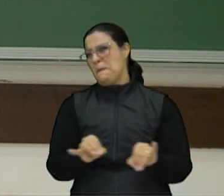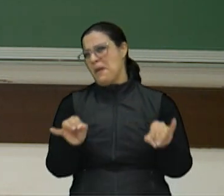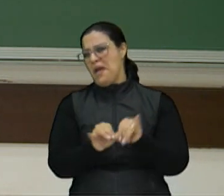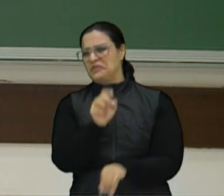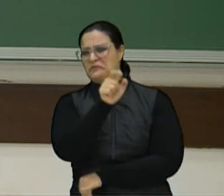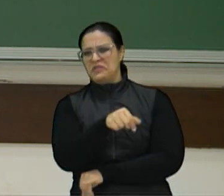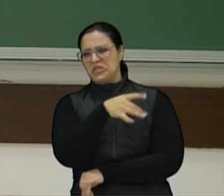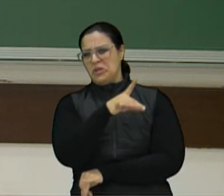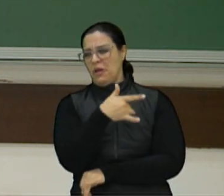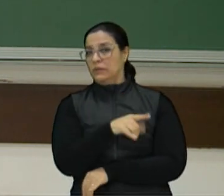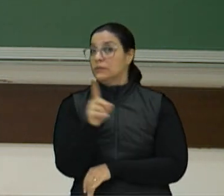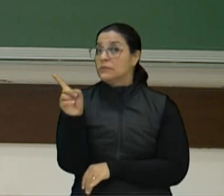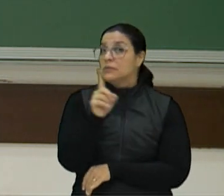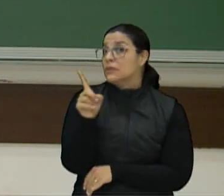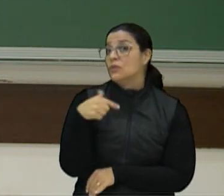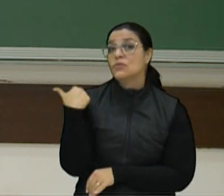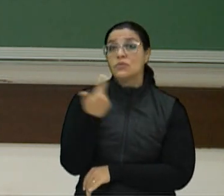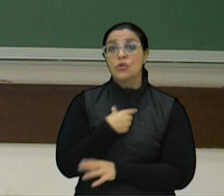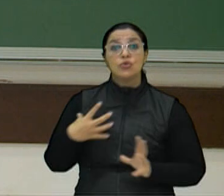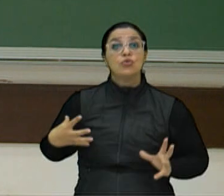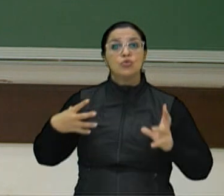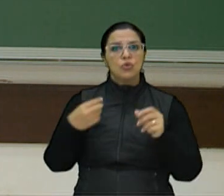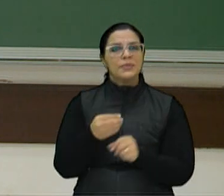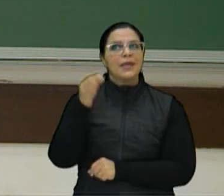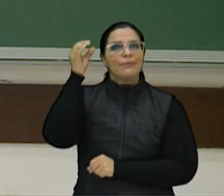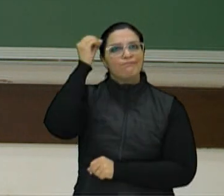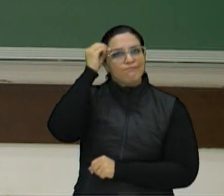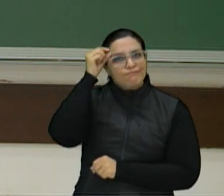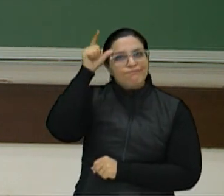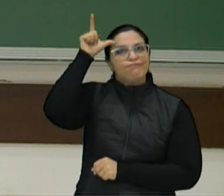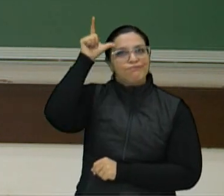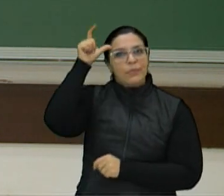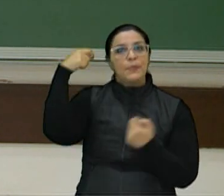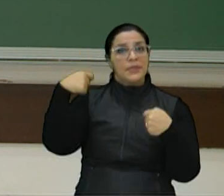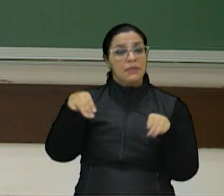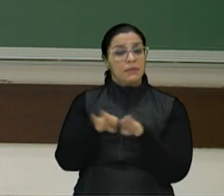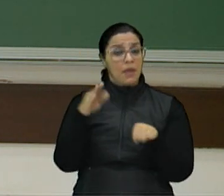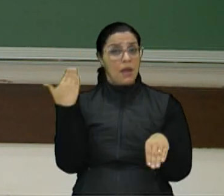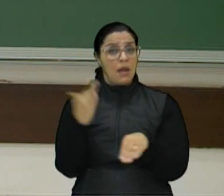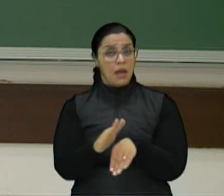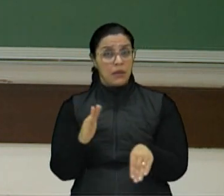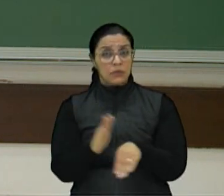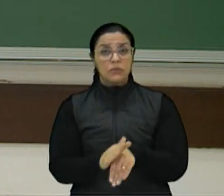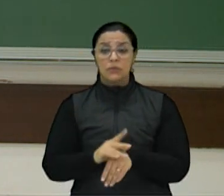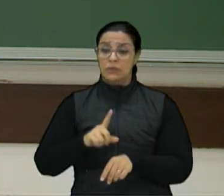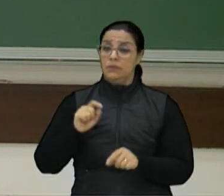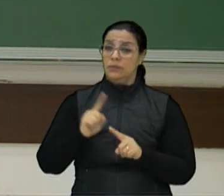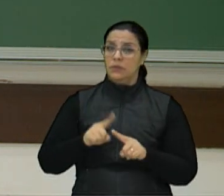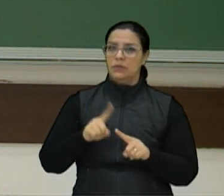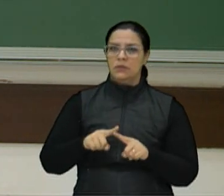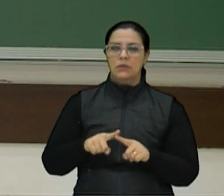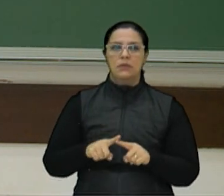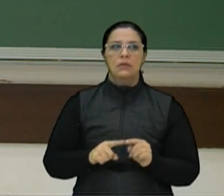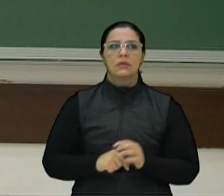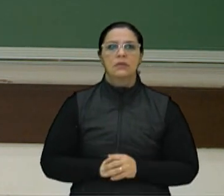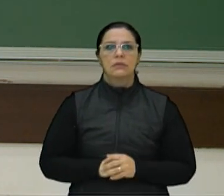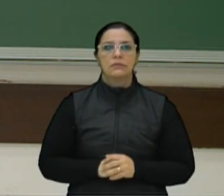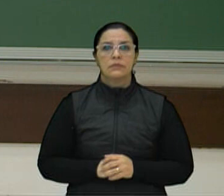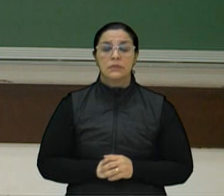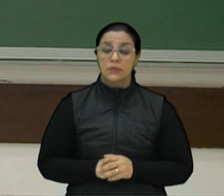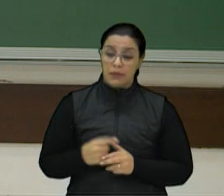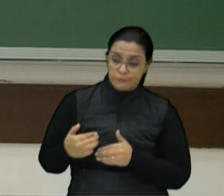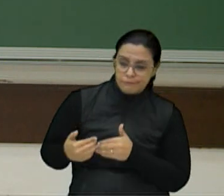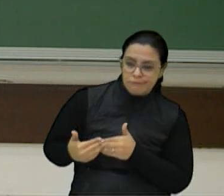Não, não pode ser assim. Todos nós precisamos somar para que,